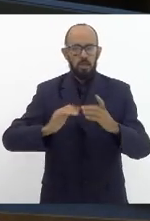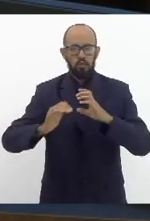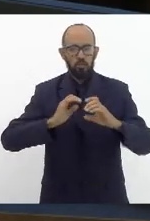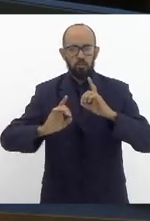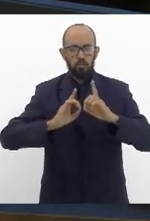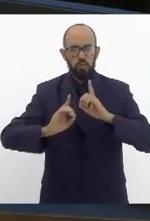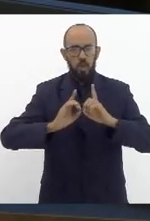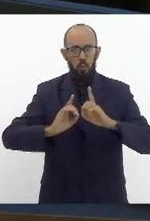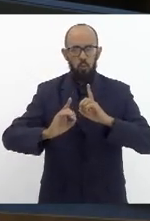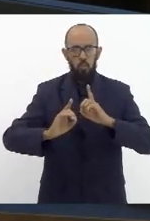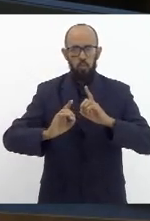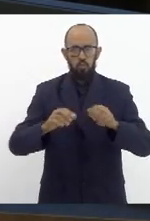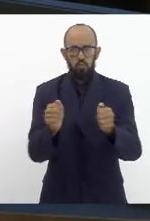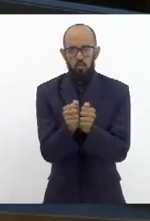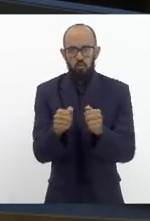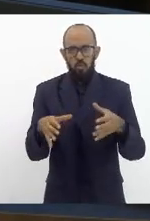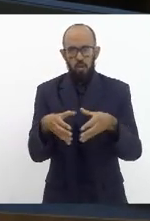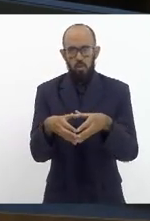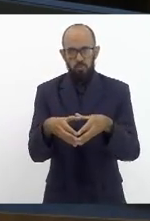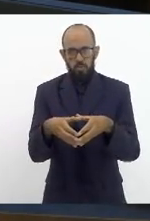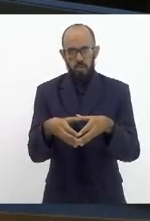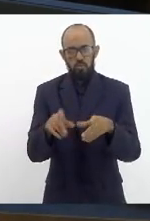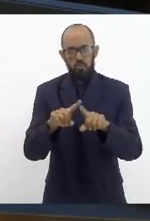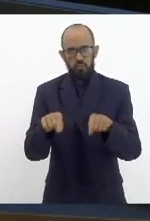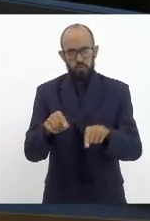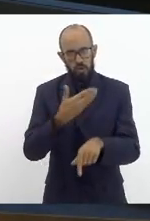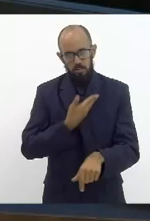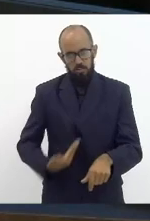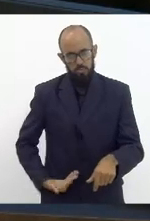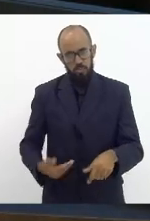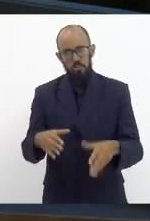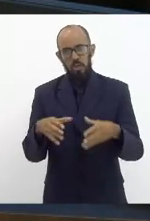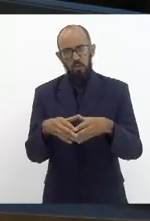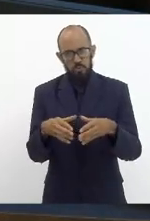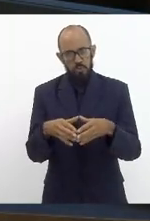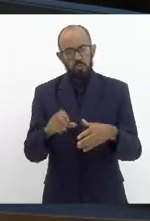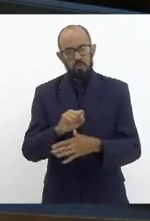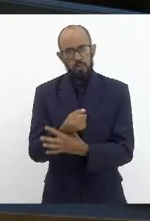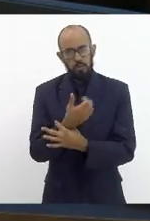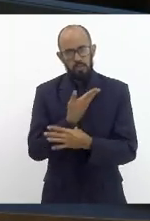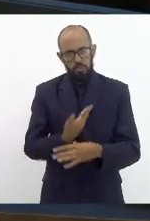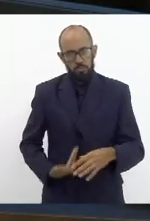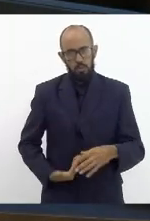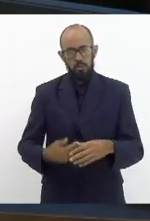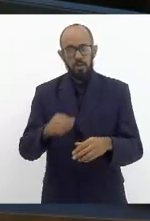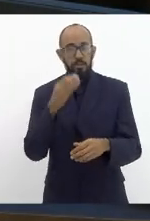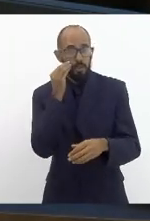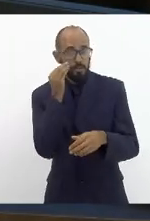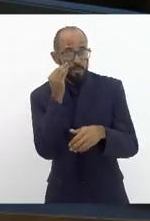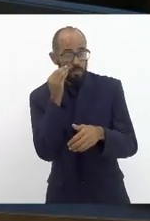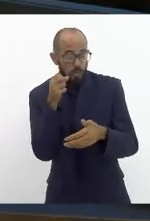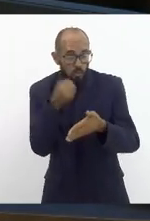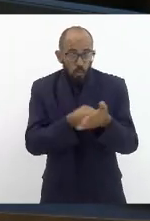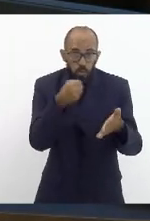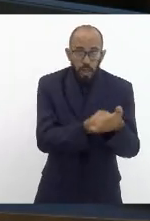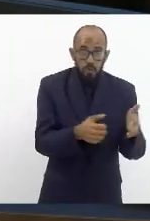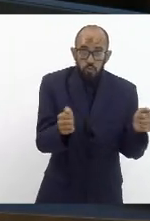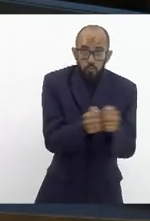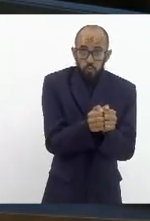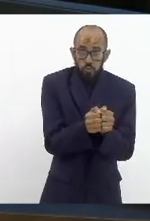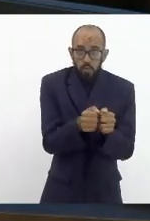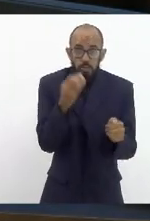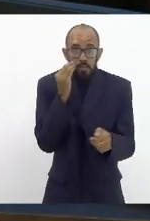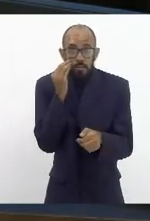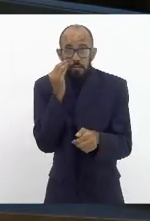relacionamento com a Comissão de Servidores Públicos, com a Comissão de Segurança Pública, que está se colocando do mesmo lado da batalha, está querendo ajudar